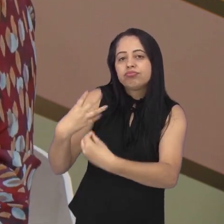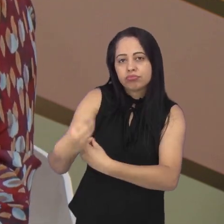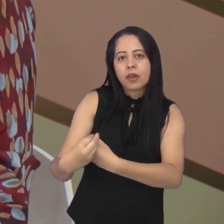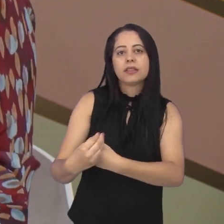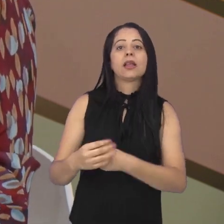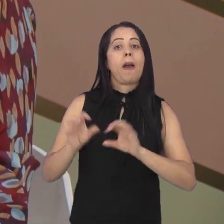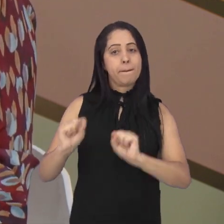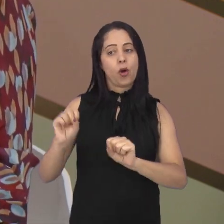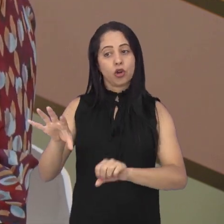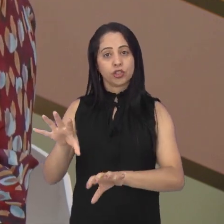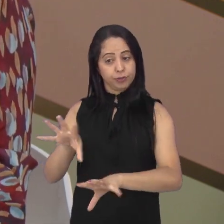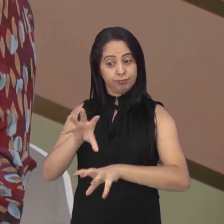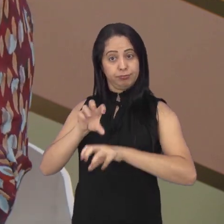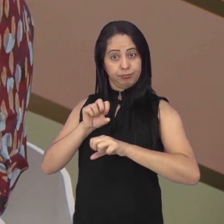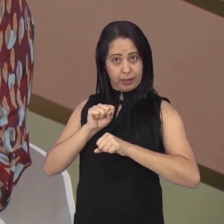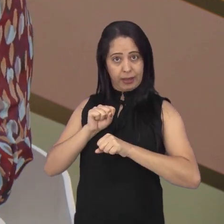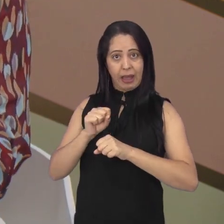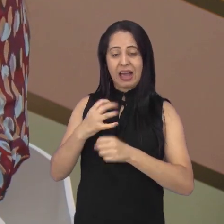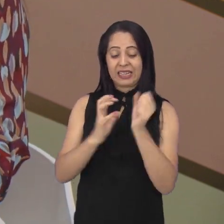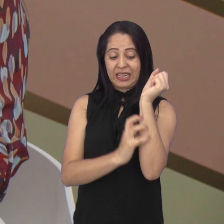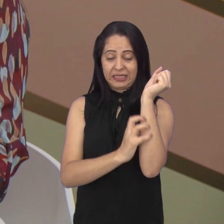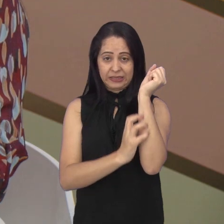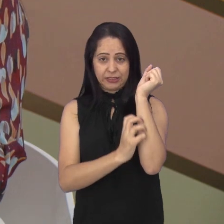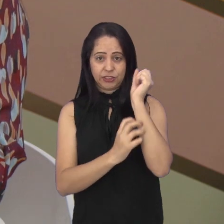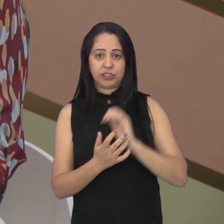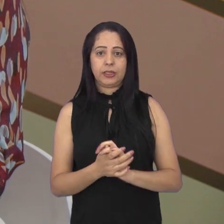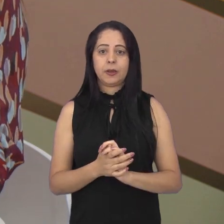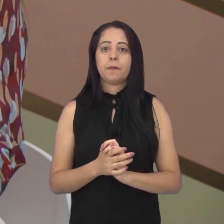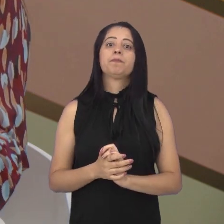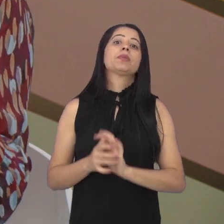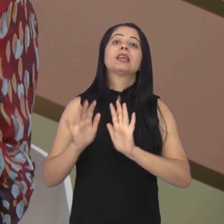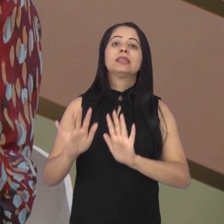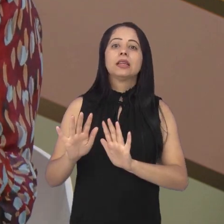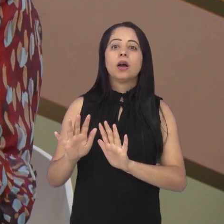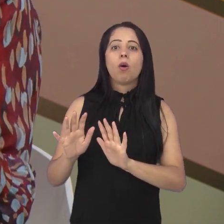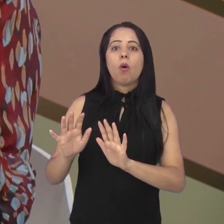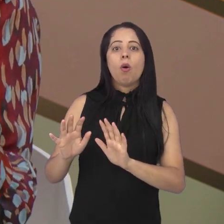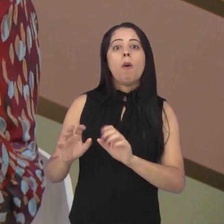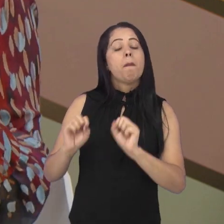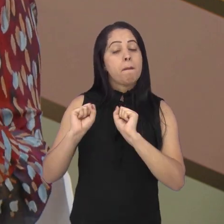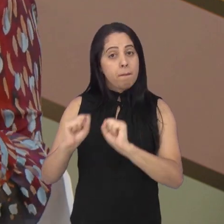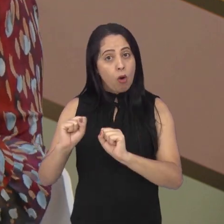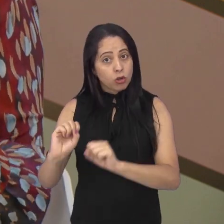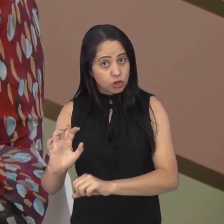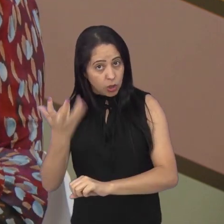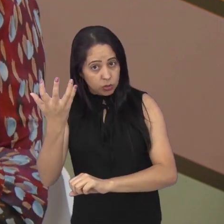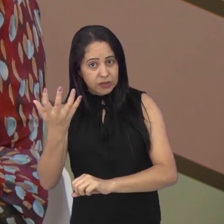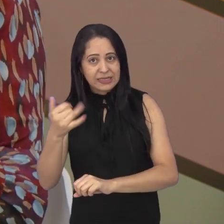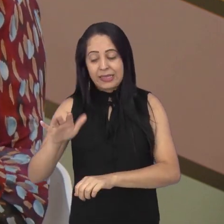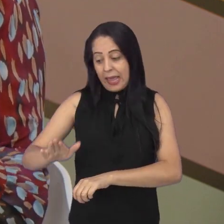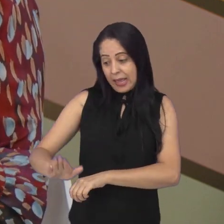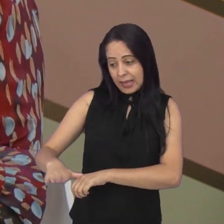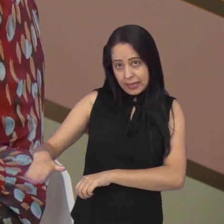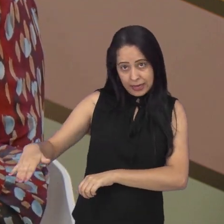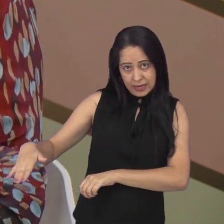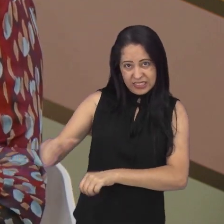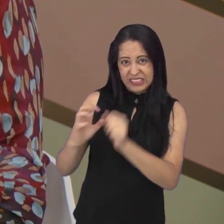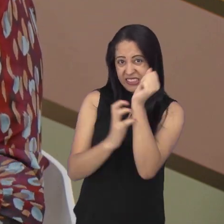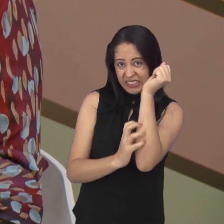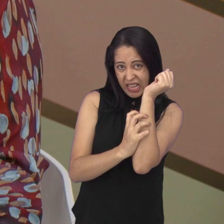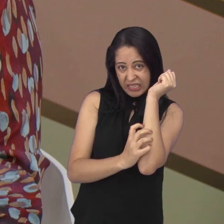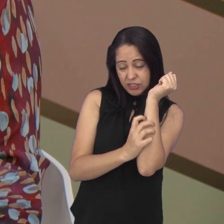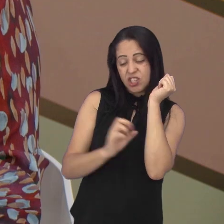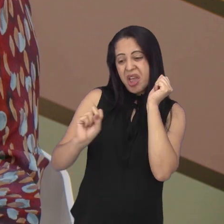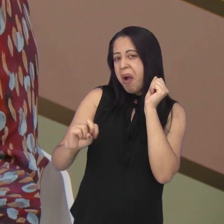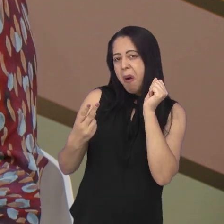gente está vivendo. E aí, quando a gente tem a combinação desses fatores, ela pode se manifestar ou quando a gente é pequenininho, ou ao